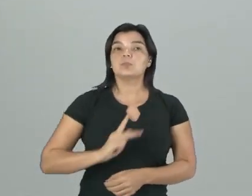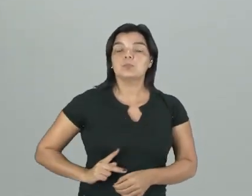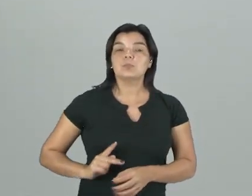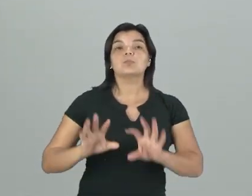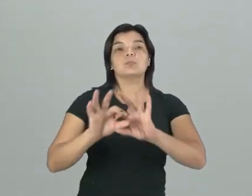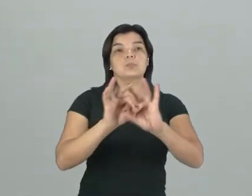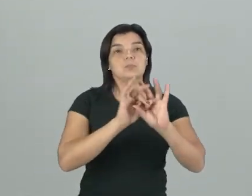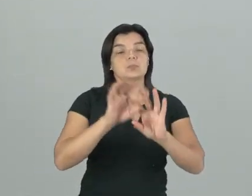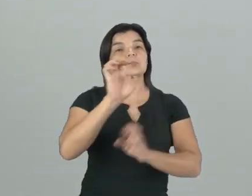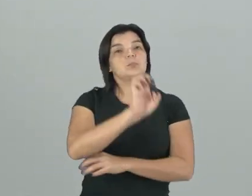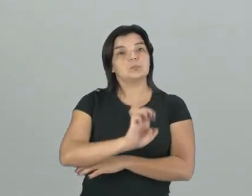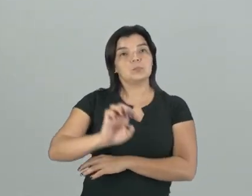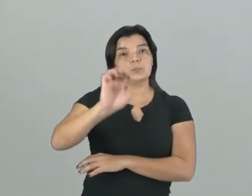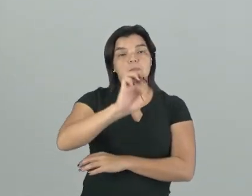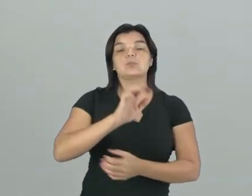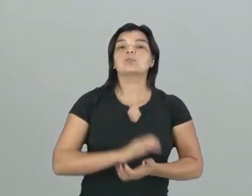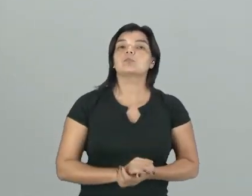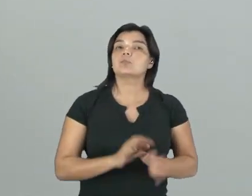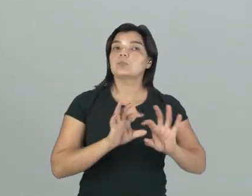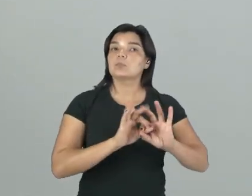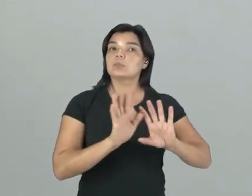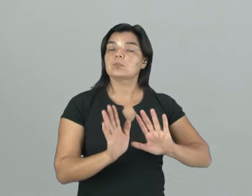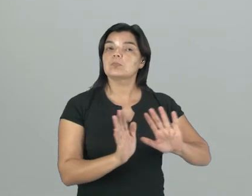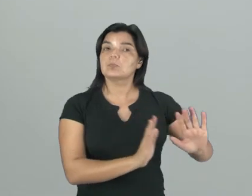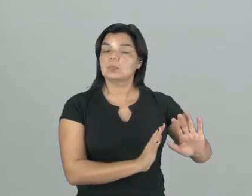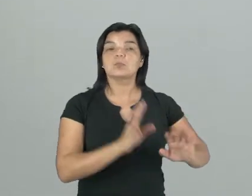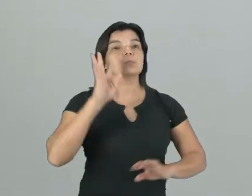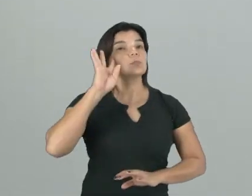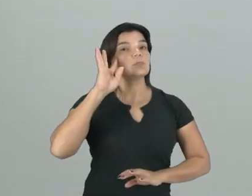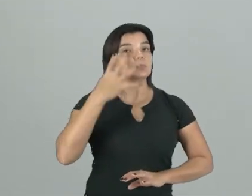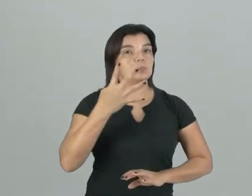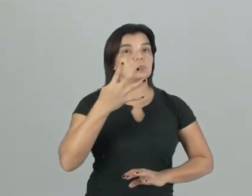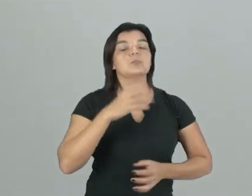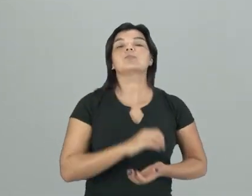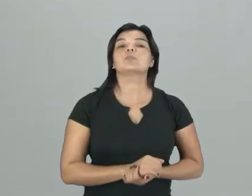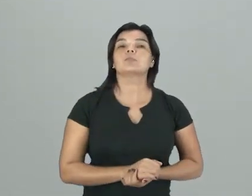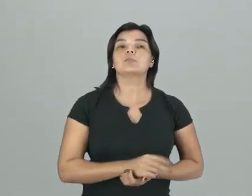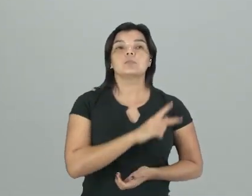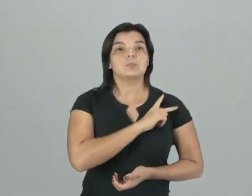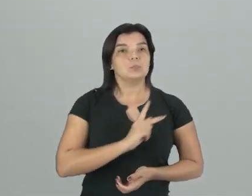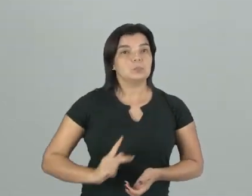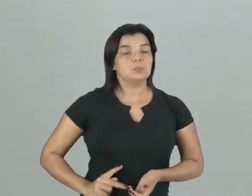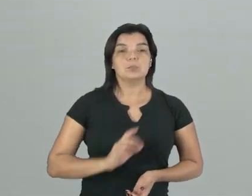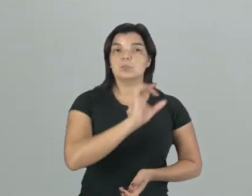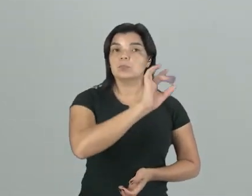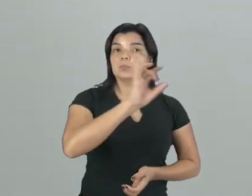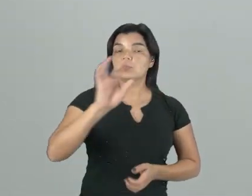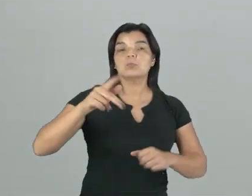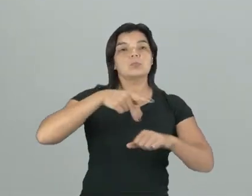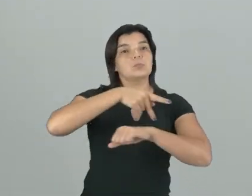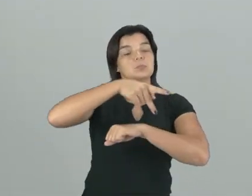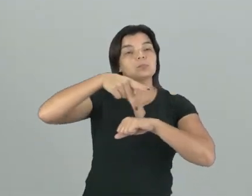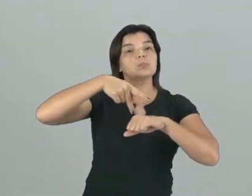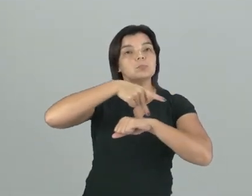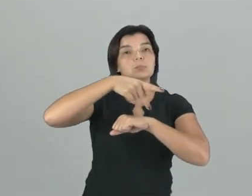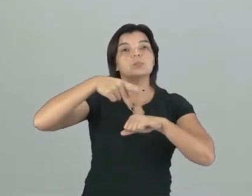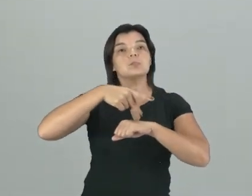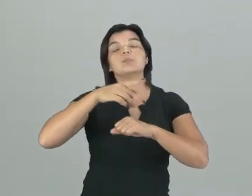União Europeia. Ou seja, deixou de lado as decisões parlamentares de cada país, de